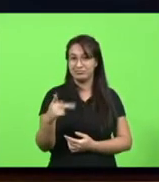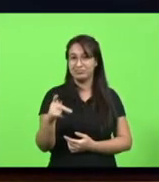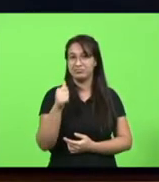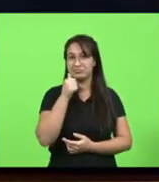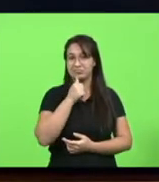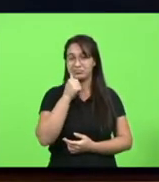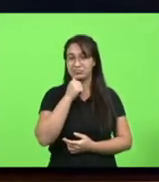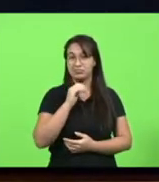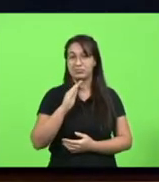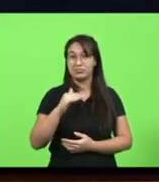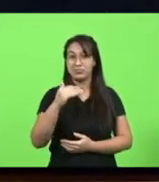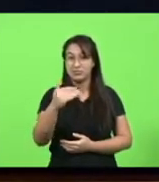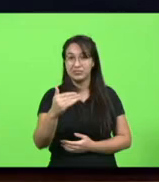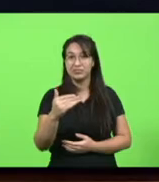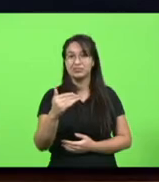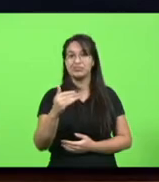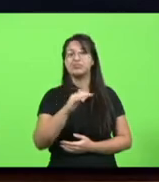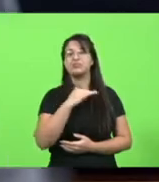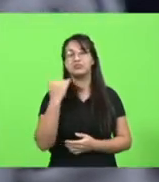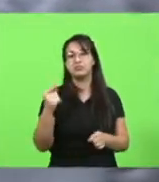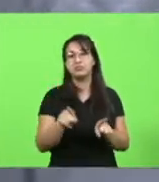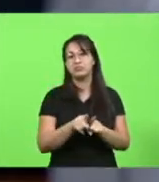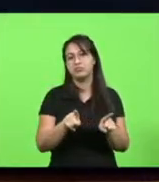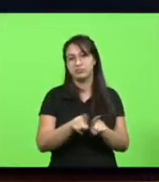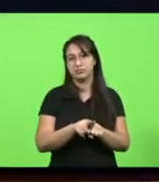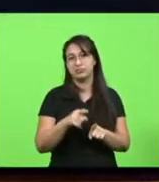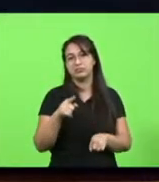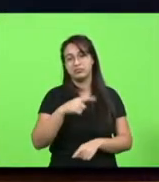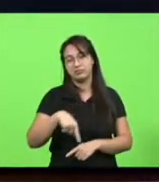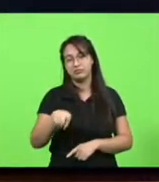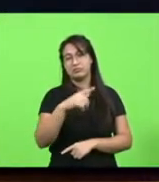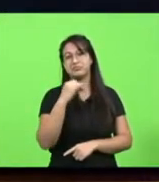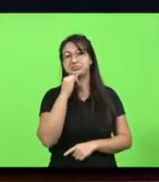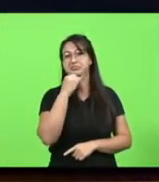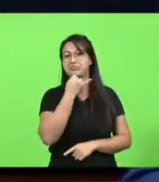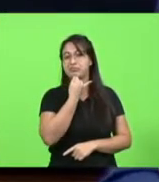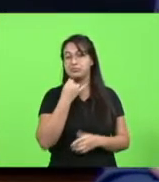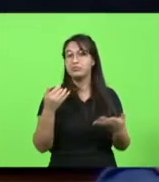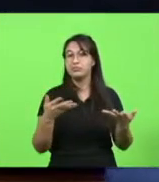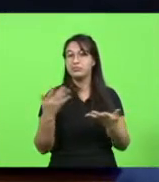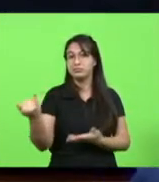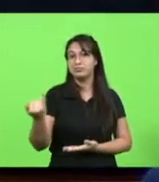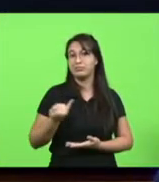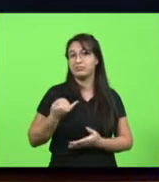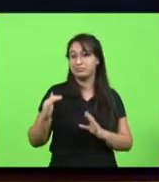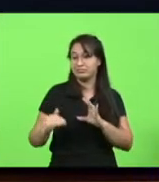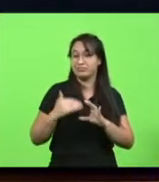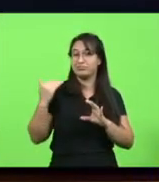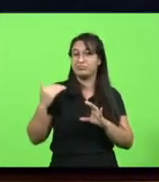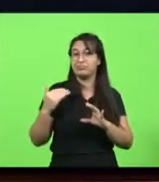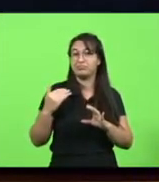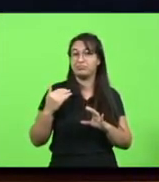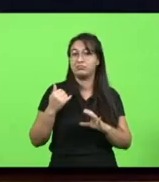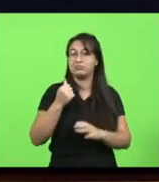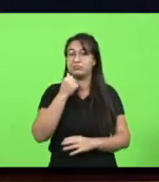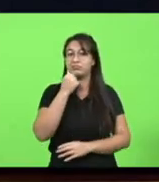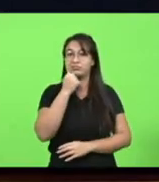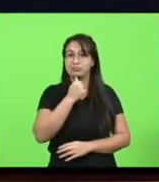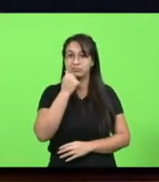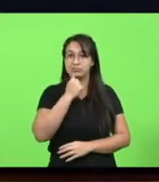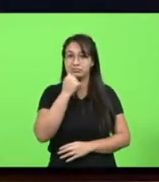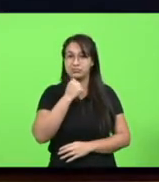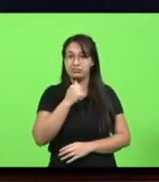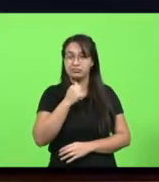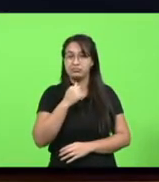em pouco tempo, infelizmente, ele veio a falecer. Então, isso nos deixa muito triste. Hoje mesmo recebi a notícia de uma senhora em Lages, dona